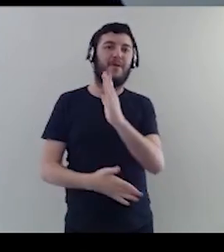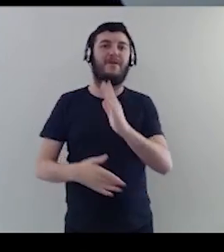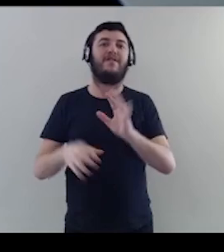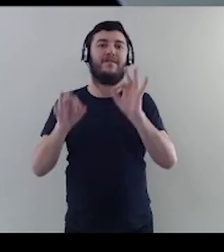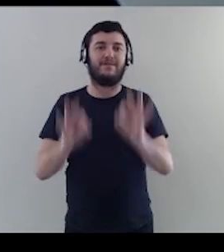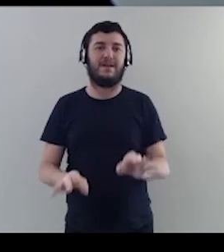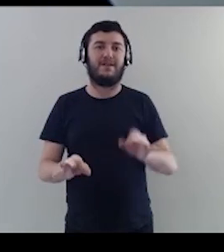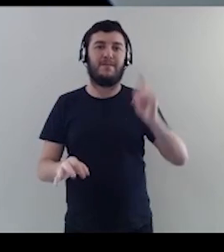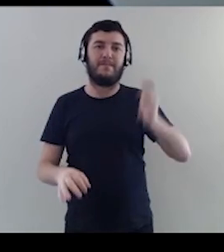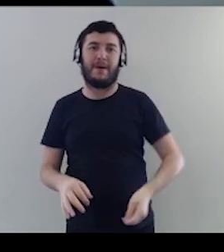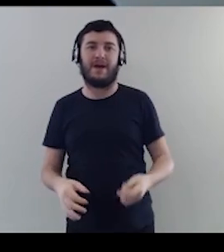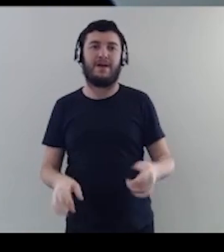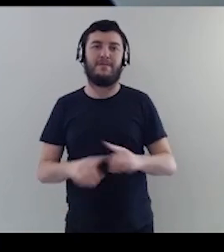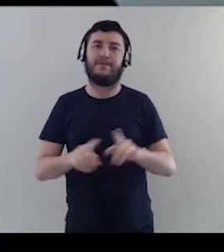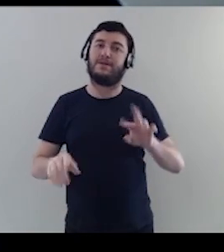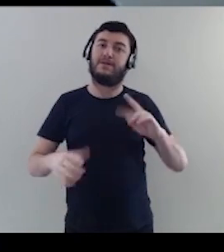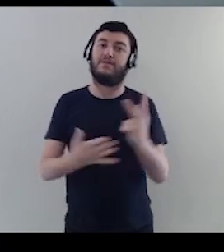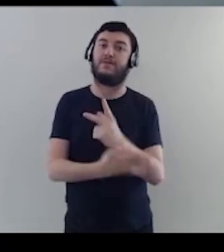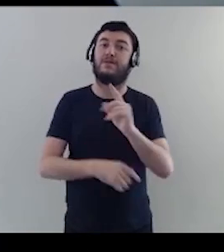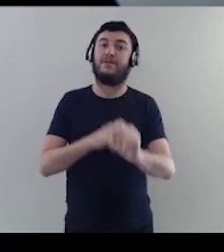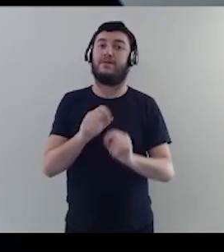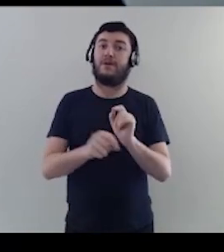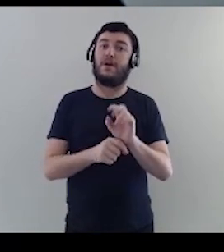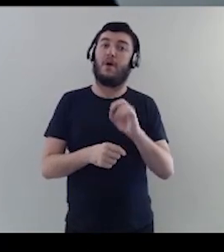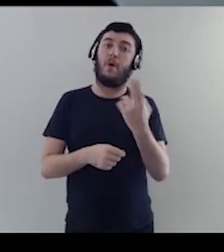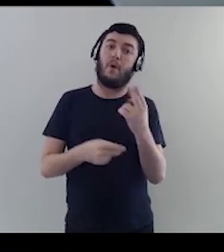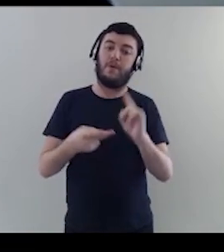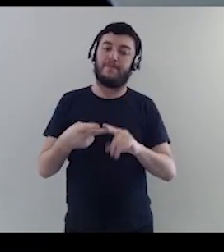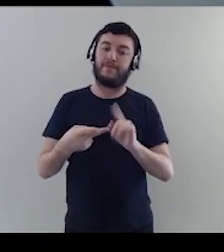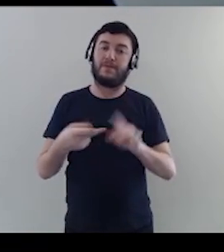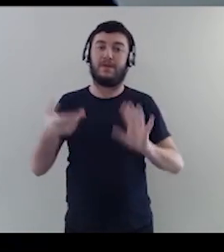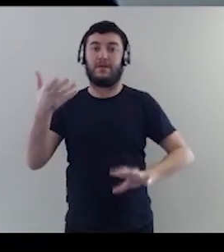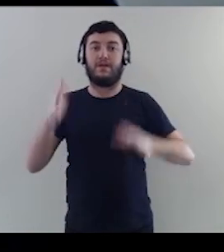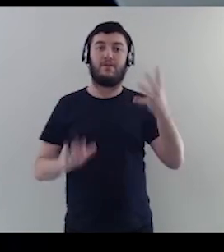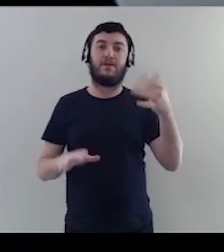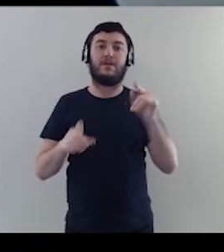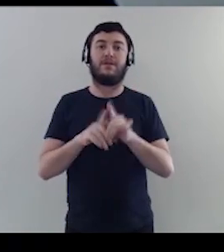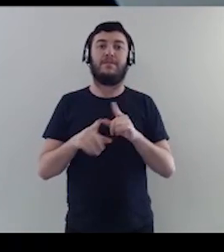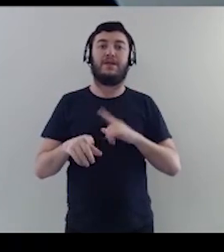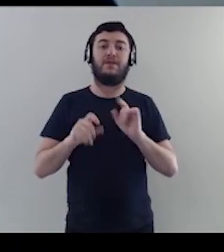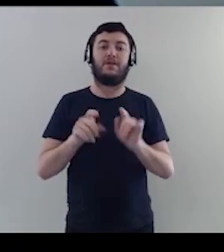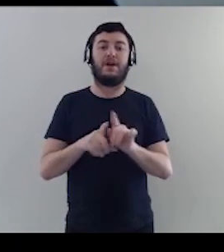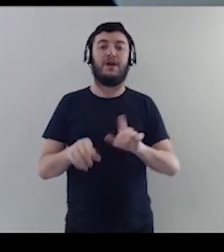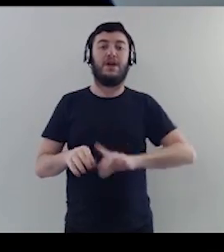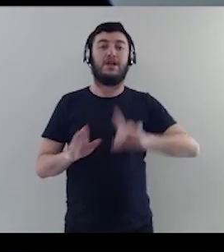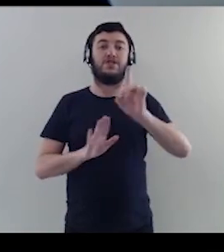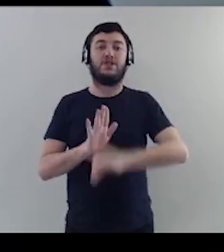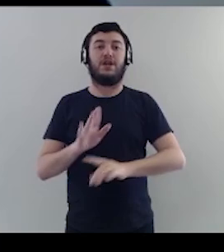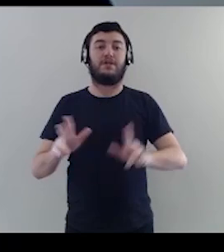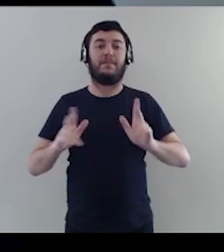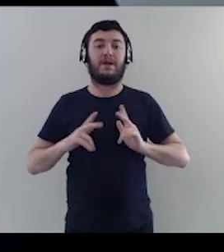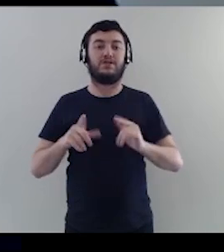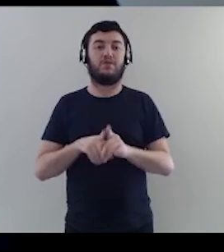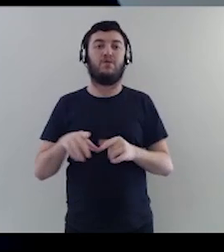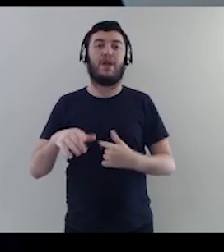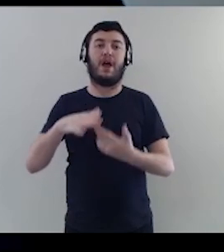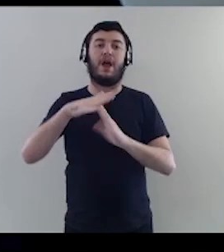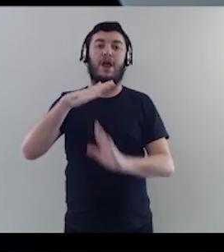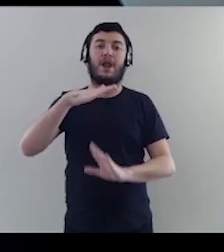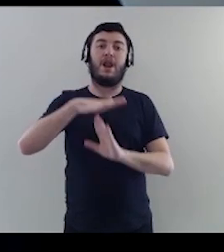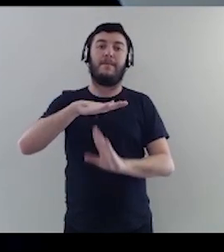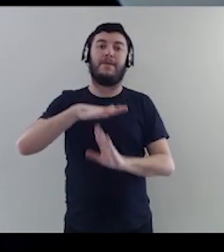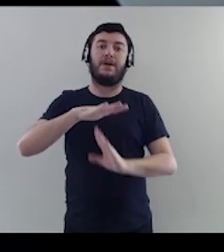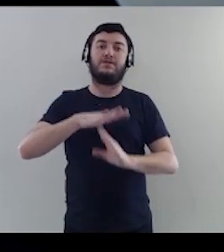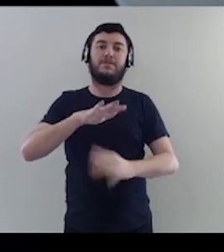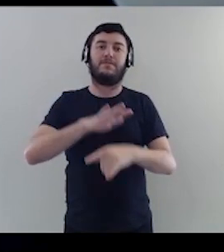exemplo, uma situação em que se limitasse ou restringisse os direitos particulares a uma justa indemnização por danos causados pelos